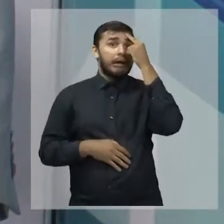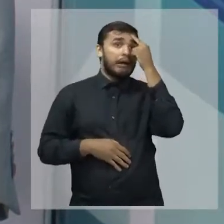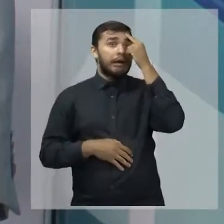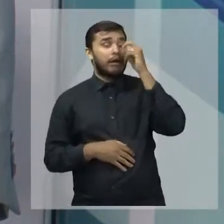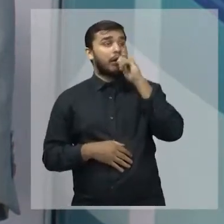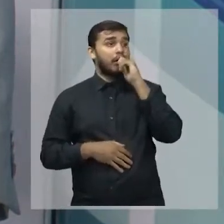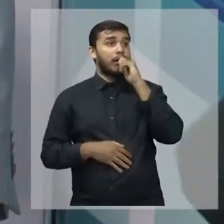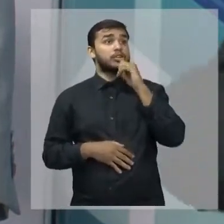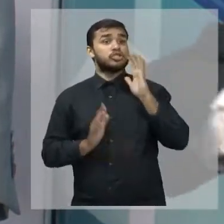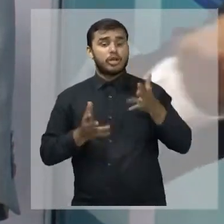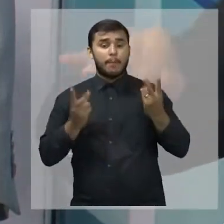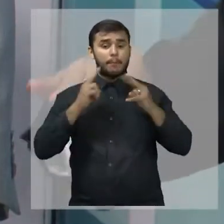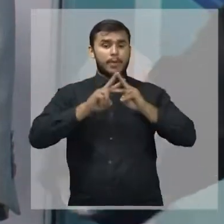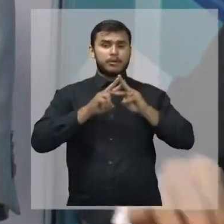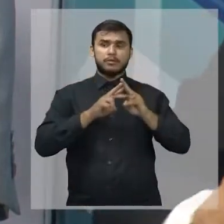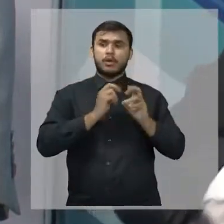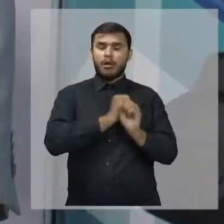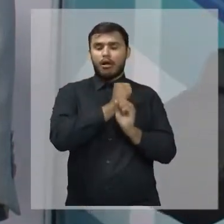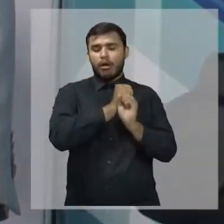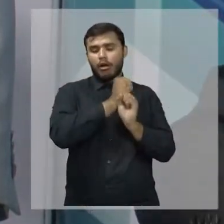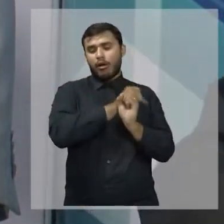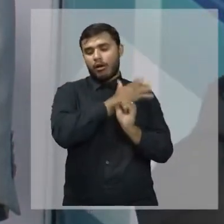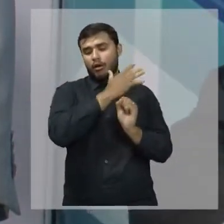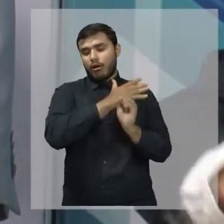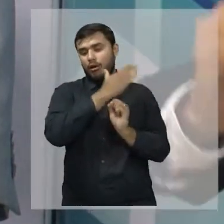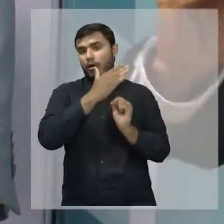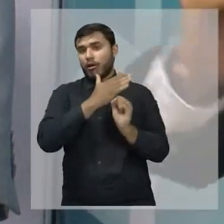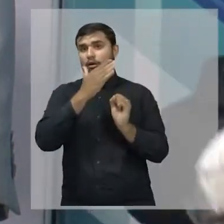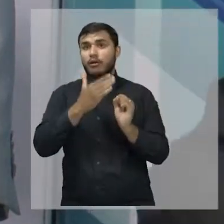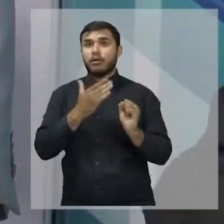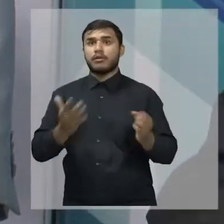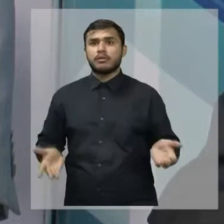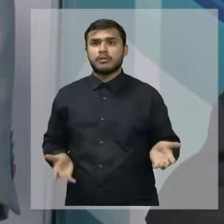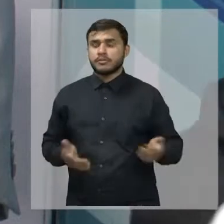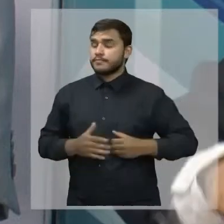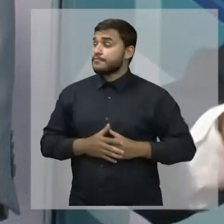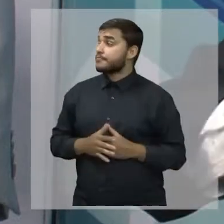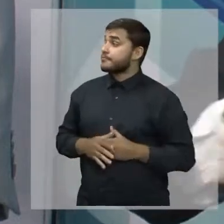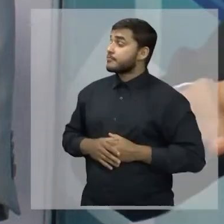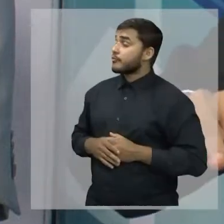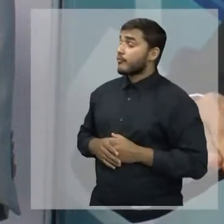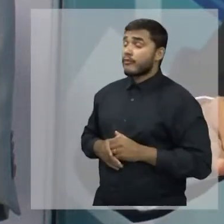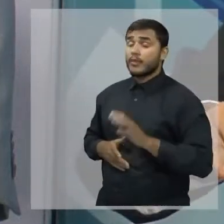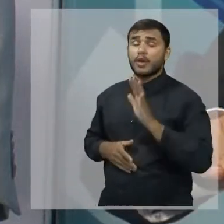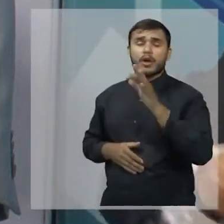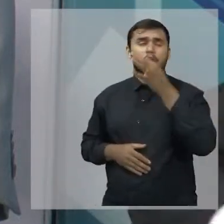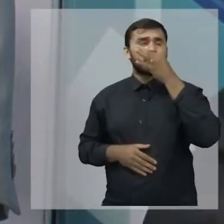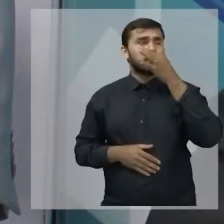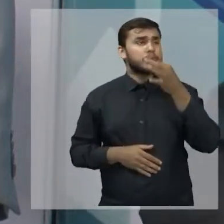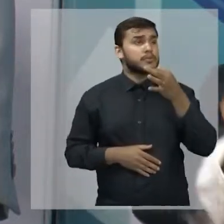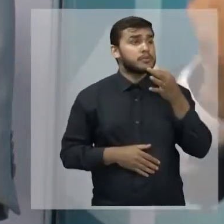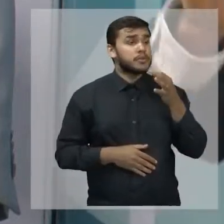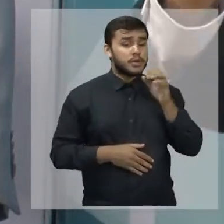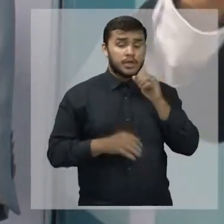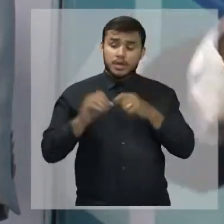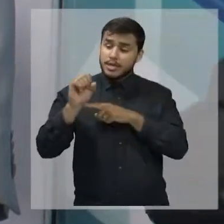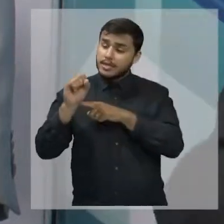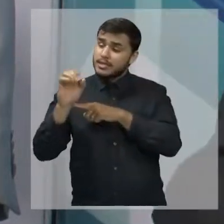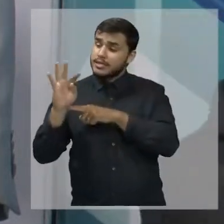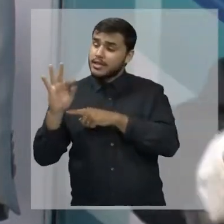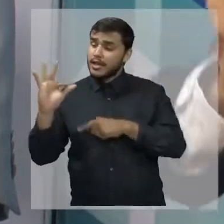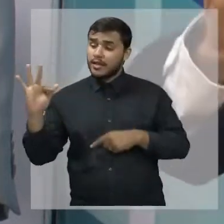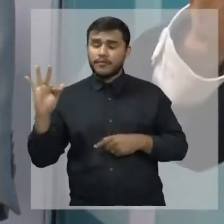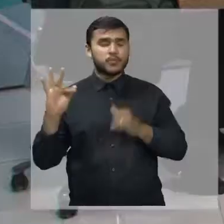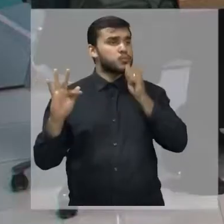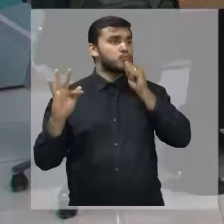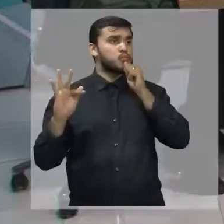analisada pelo juiz e pelo tribunal. Esse ponto o Supremo não pode mais discutir. Matéria de fato ele não pode discutir. Ele vai discutir apenas a